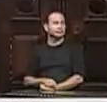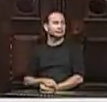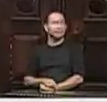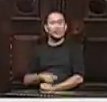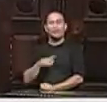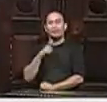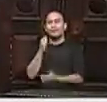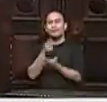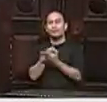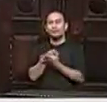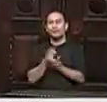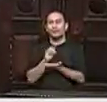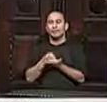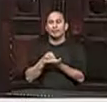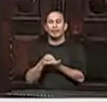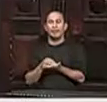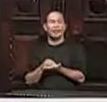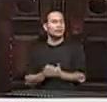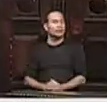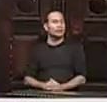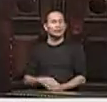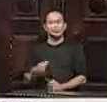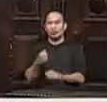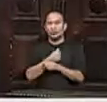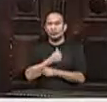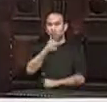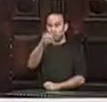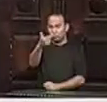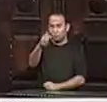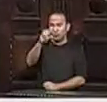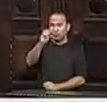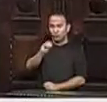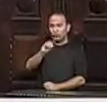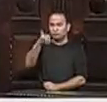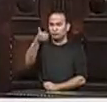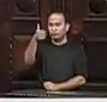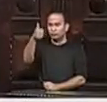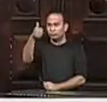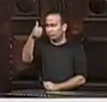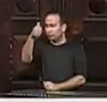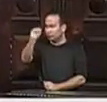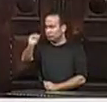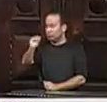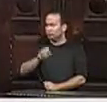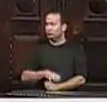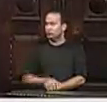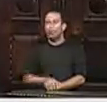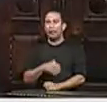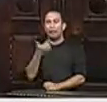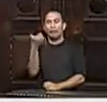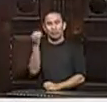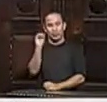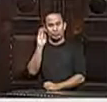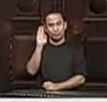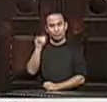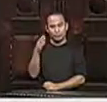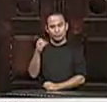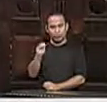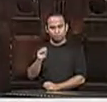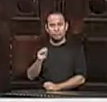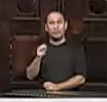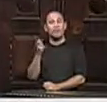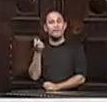de restos a pagar para o exercício de 2018. Somados ao déficit já previsto de 10 bilhões, nós chegamos ao número